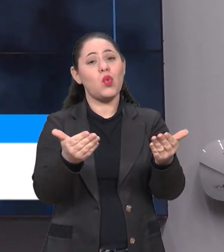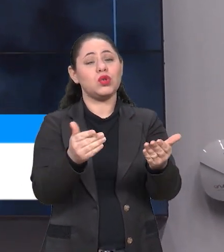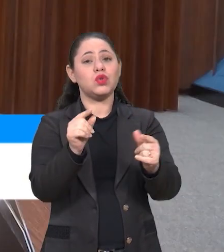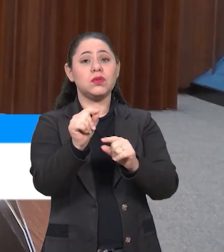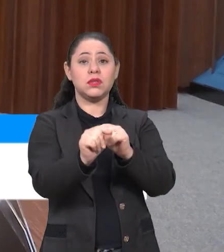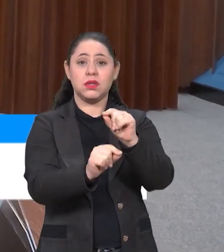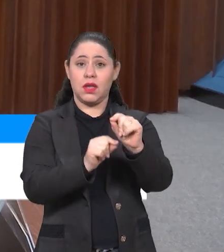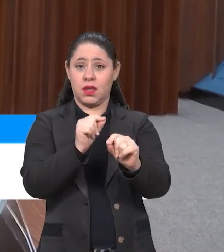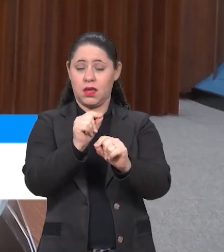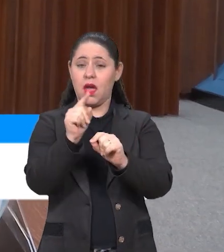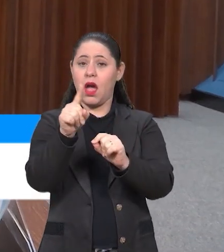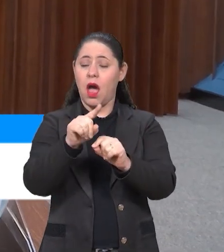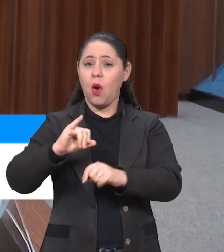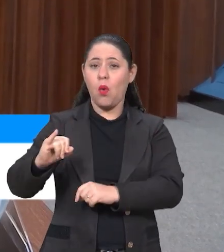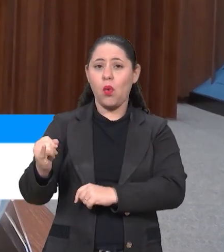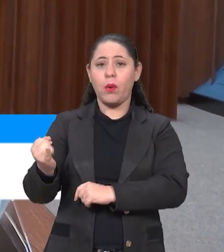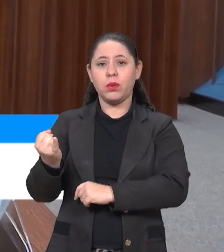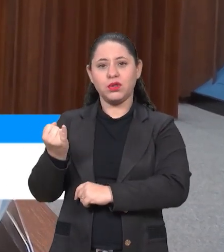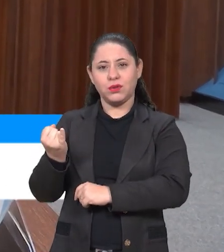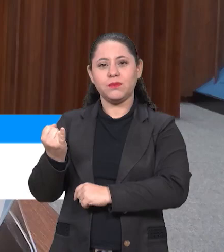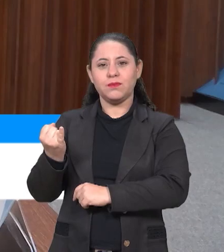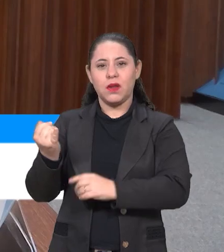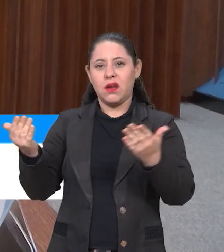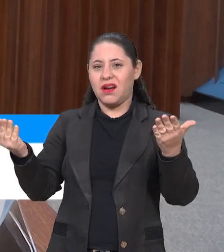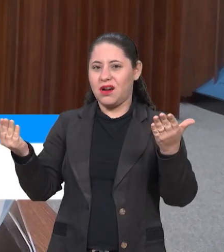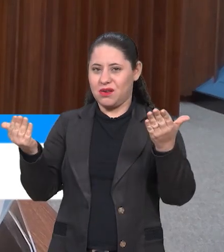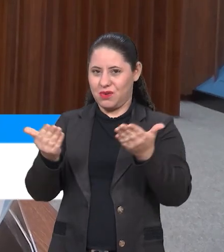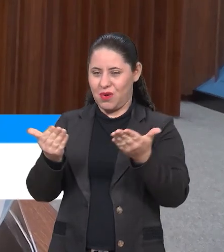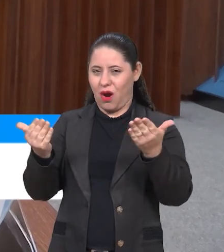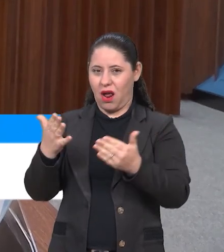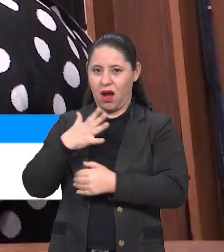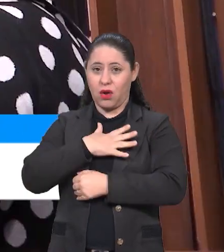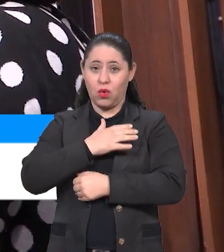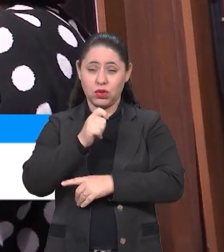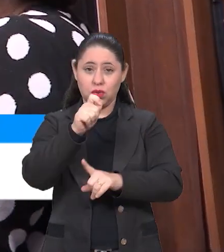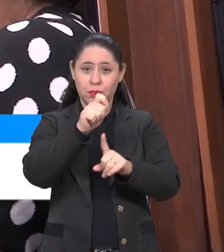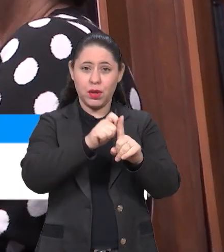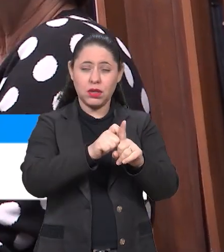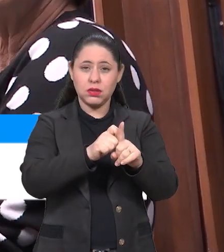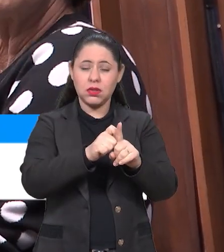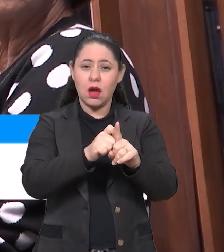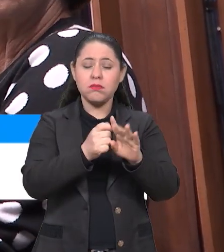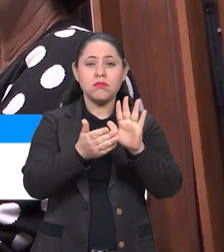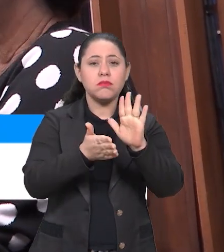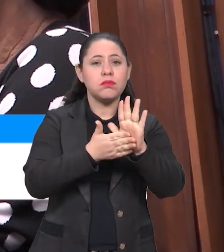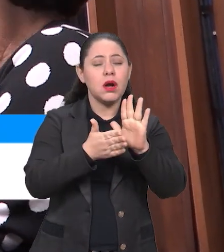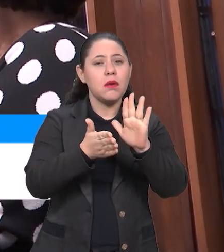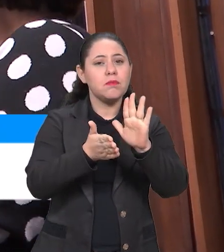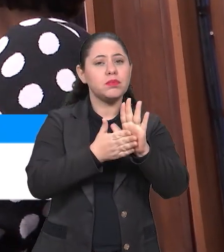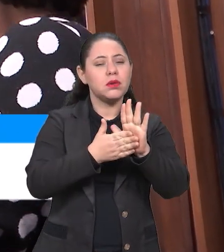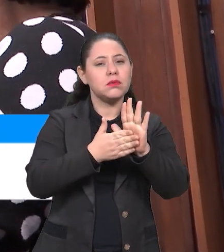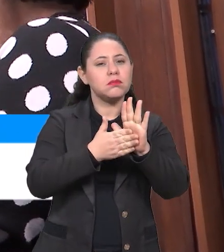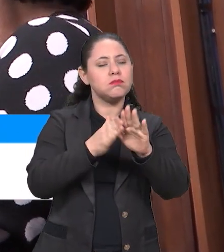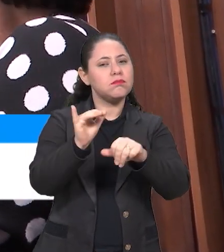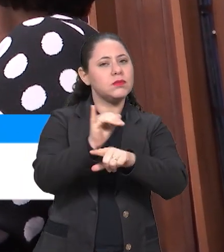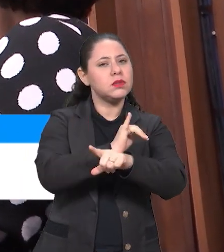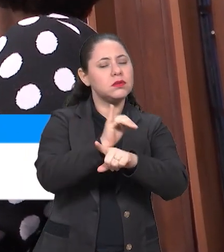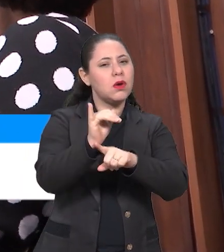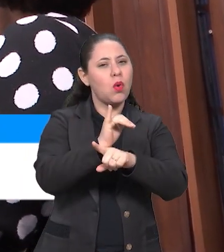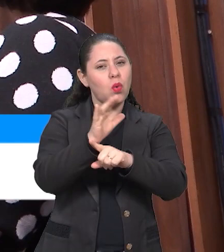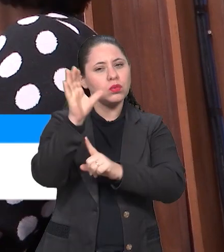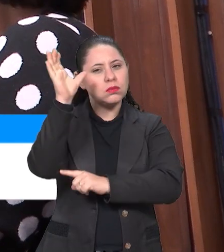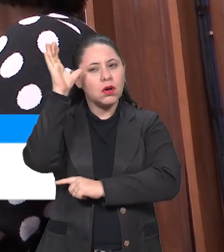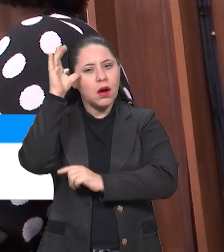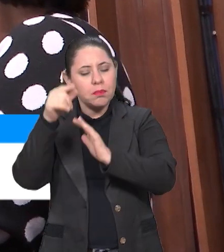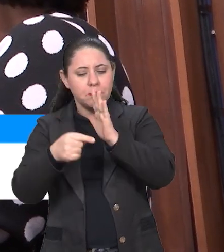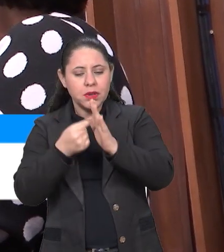necessidades do presente. É aquele que é a oportunidade. E agora, agosto é o mês dedicado às ações de